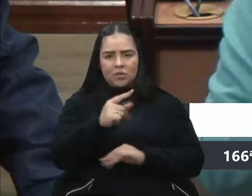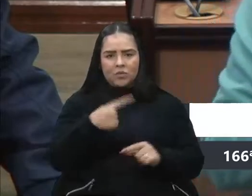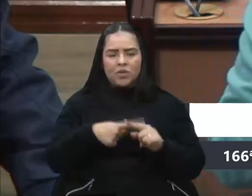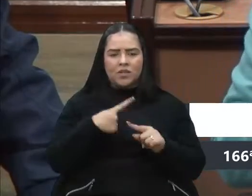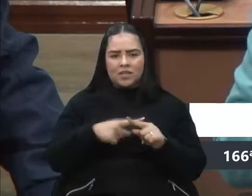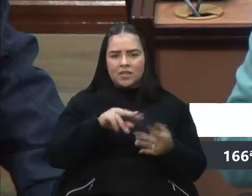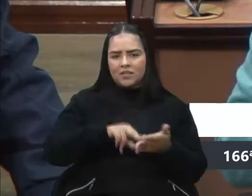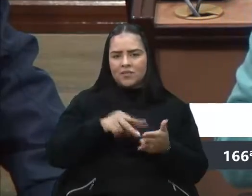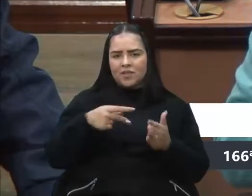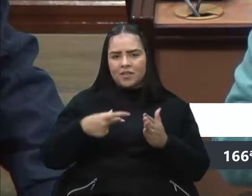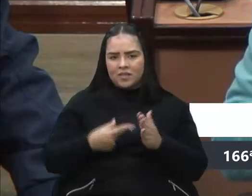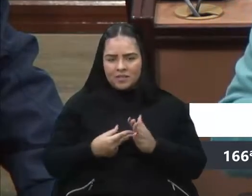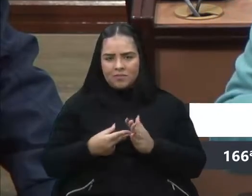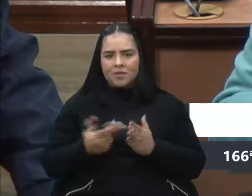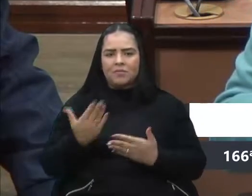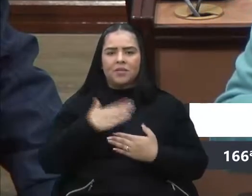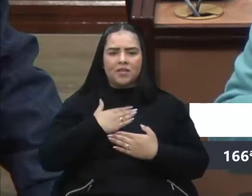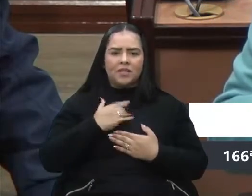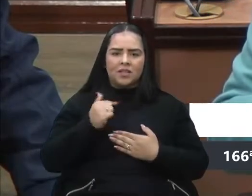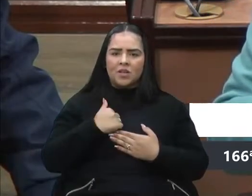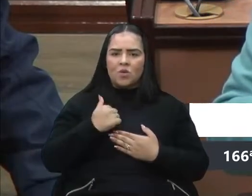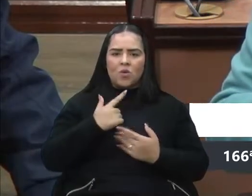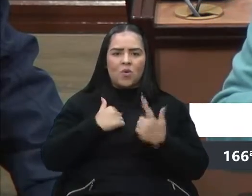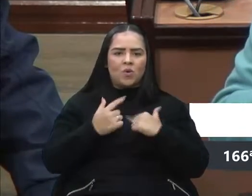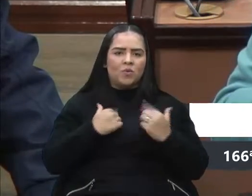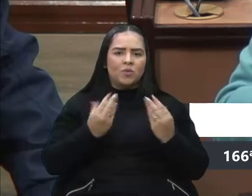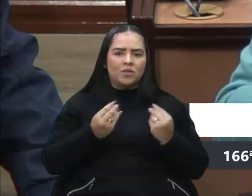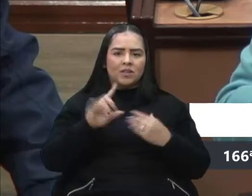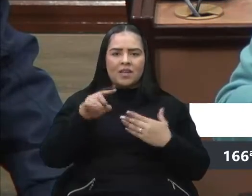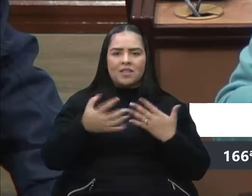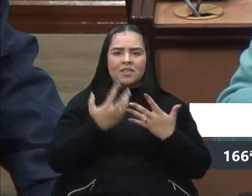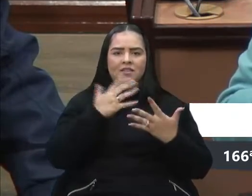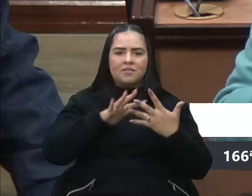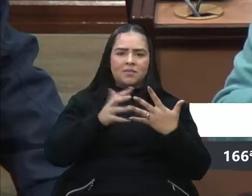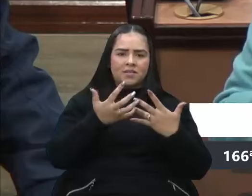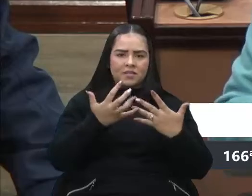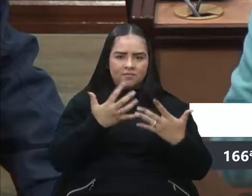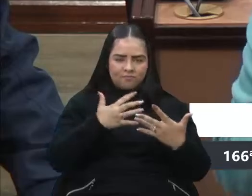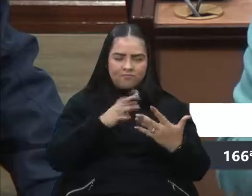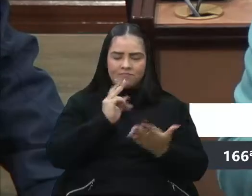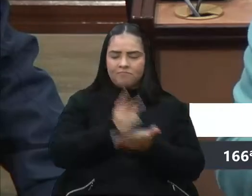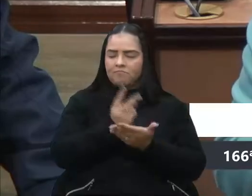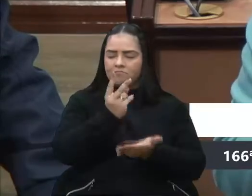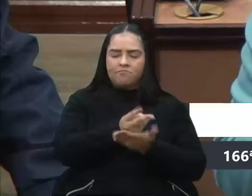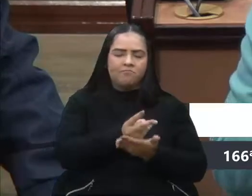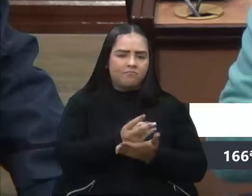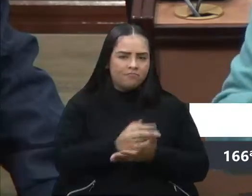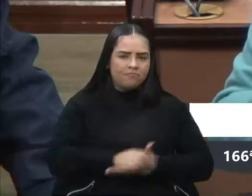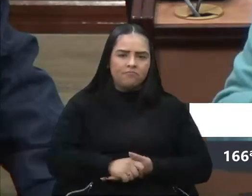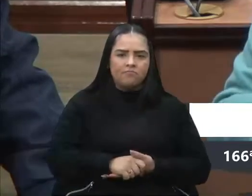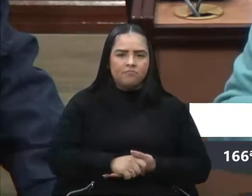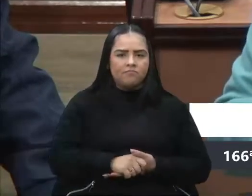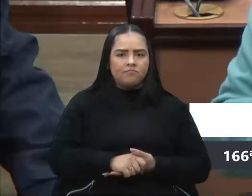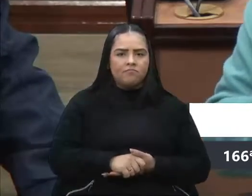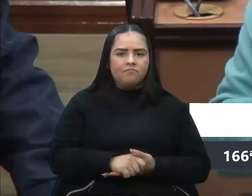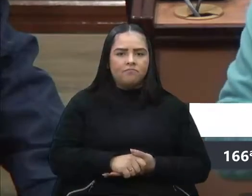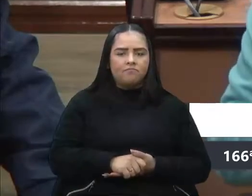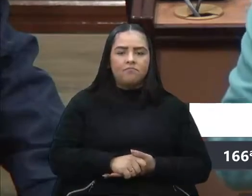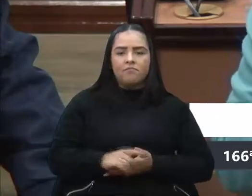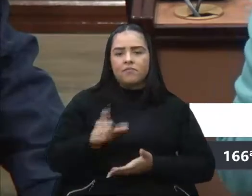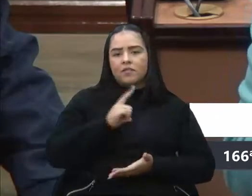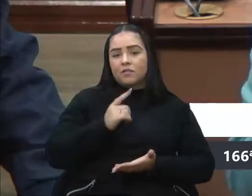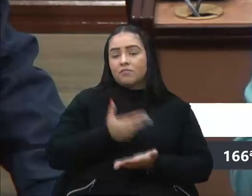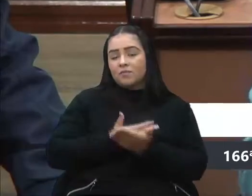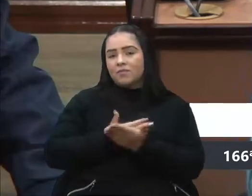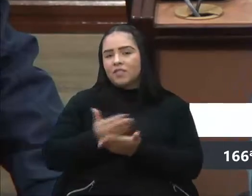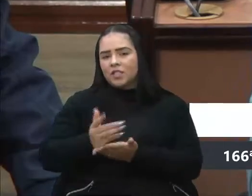que eu prezo demais, que é transparência. Sempre foi assim. Desde o início, desde dizer sim,